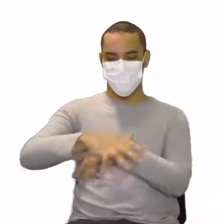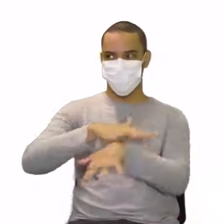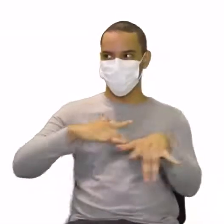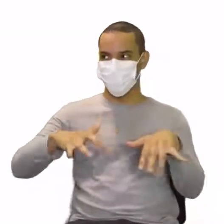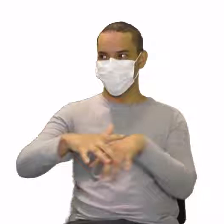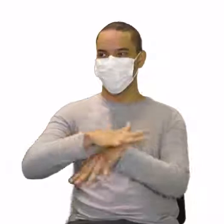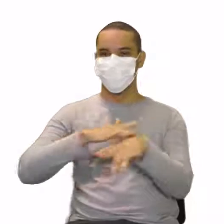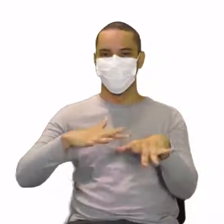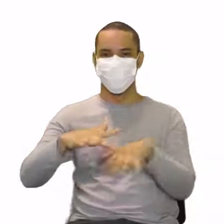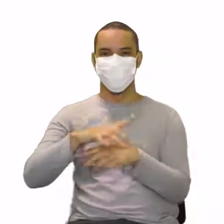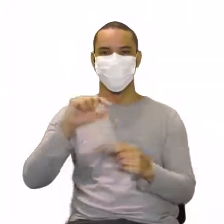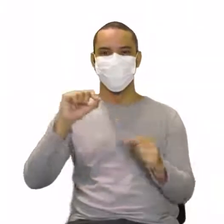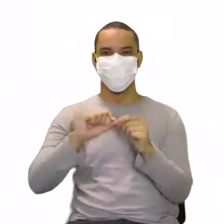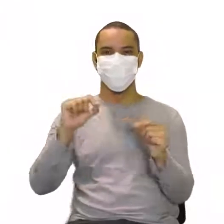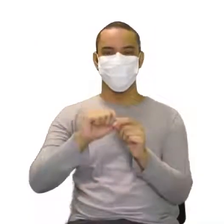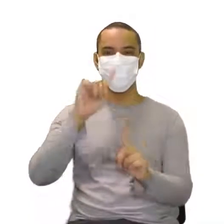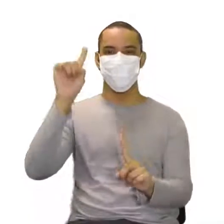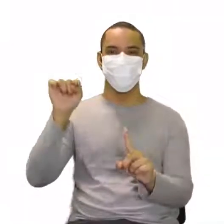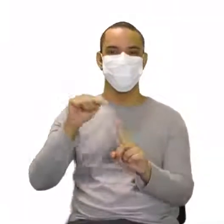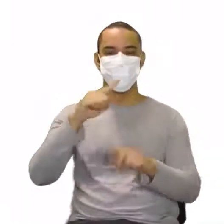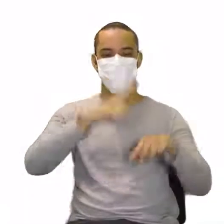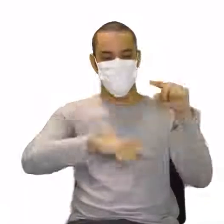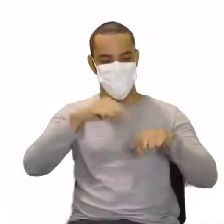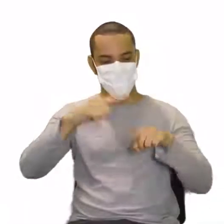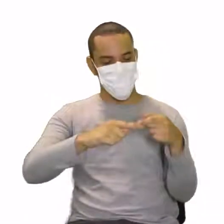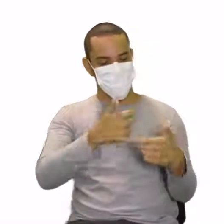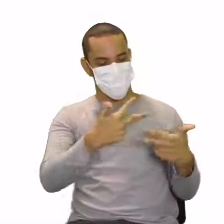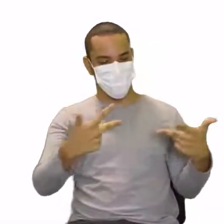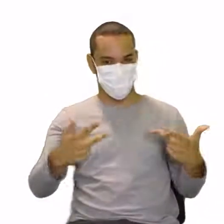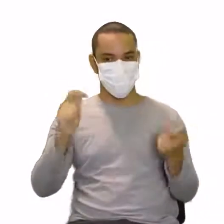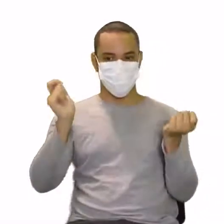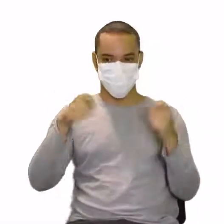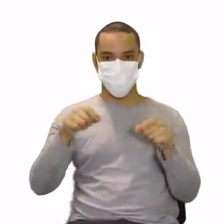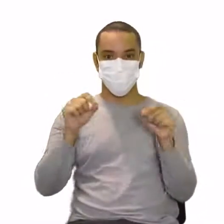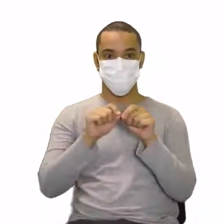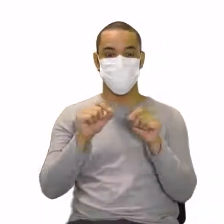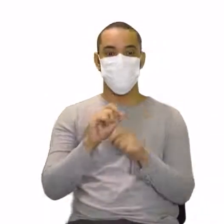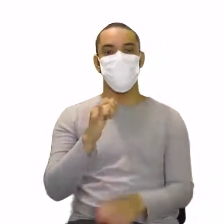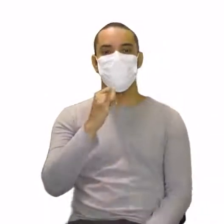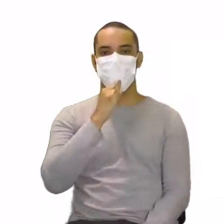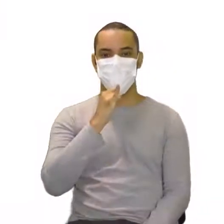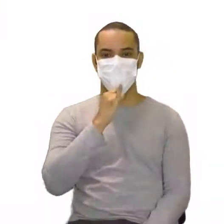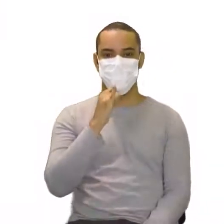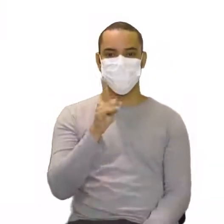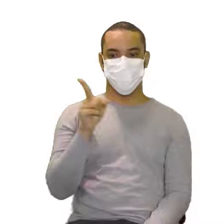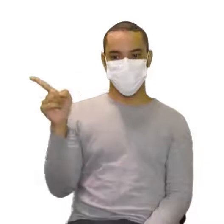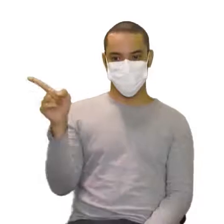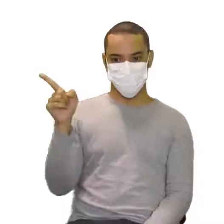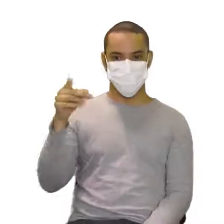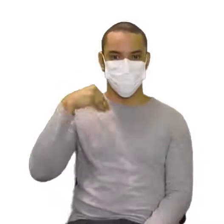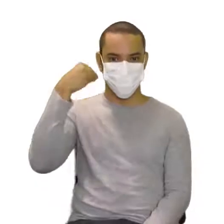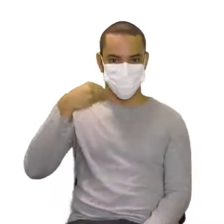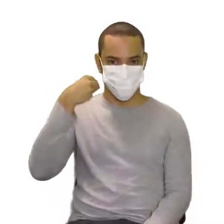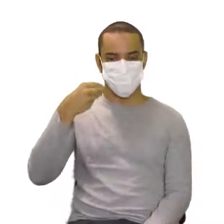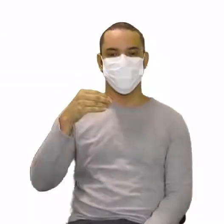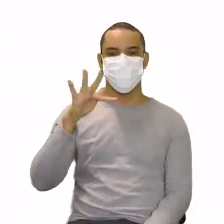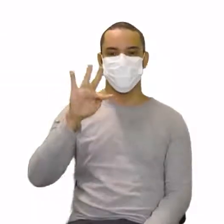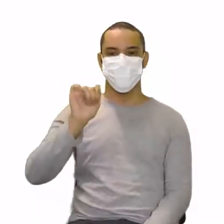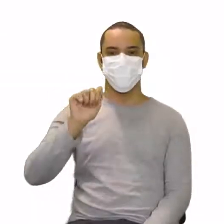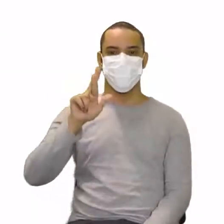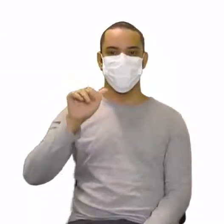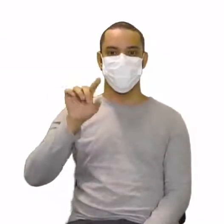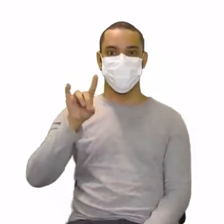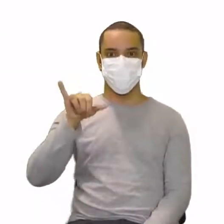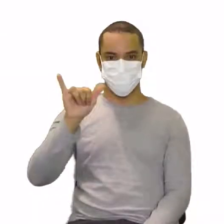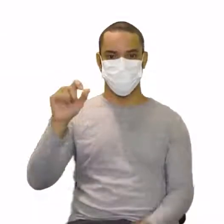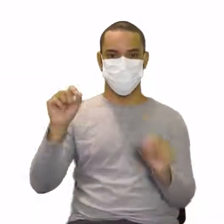esse objeto, que são vários, né, que dá para fazer. Um deles é o experimento de Faraday. Ele